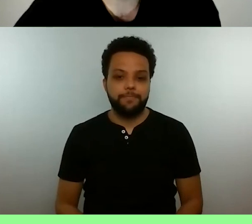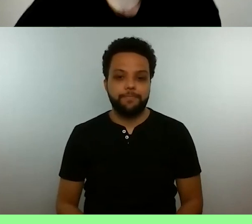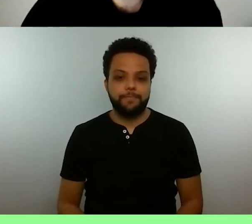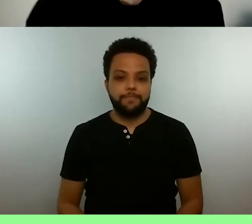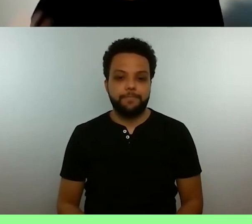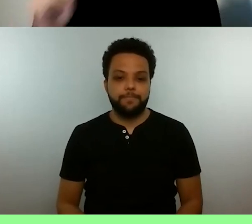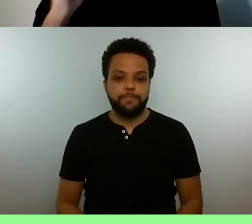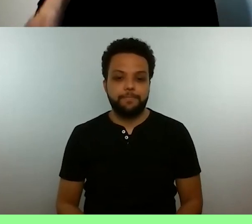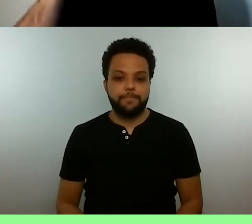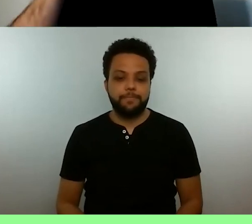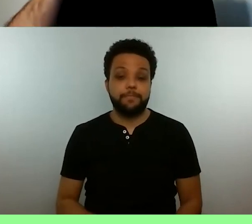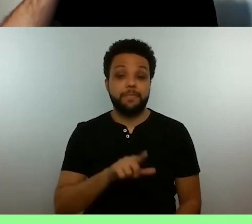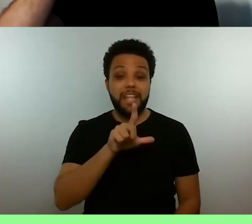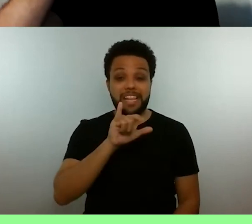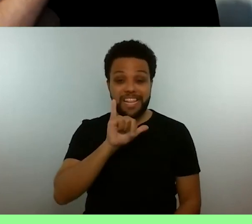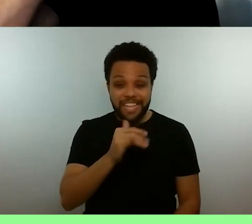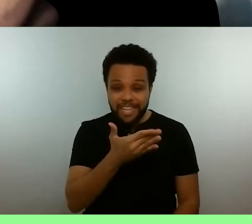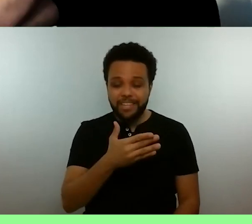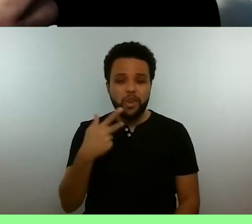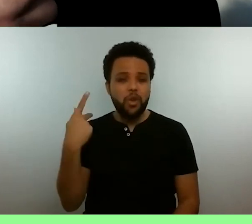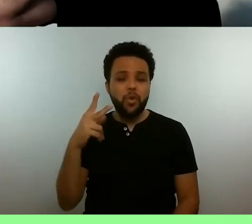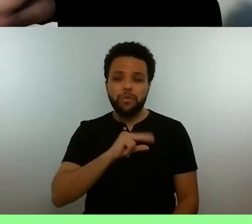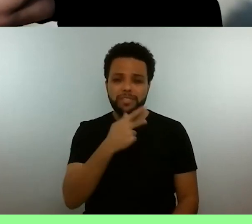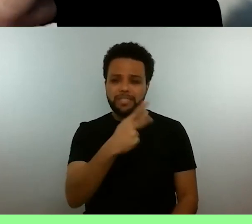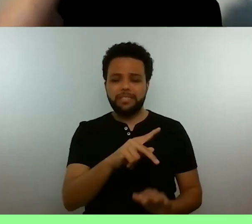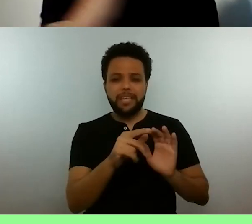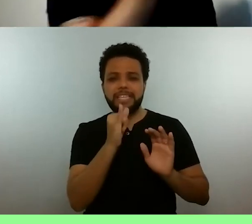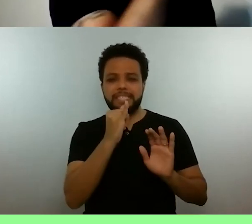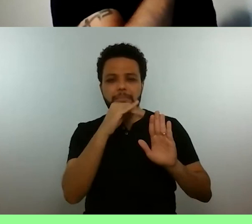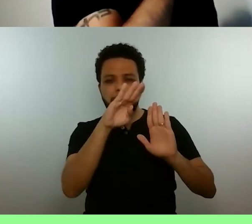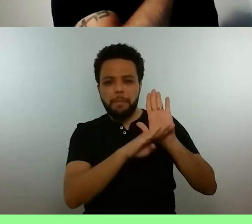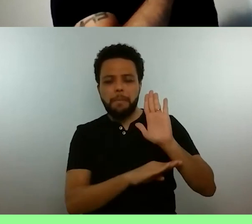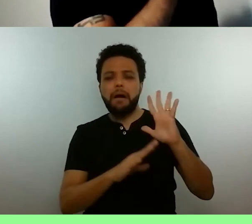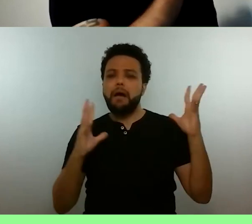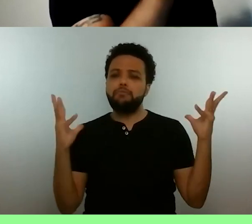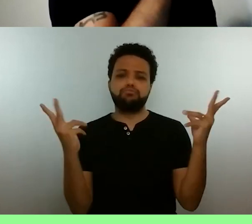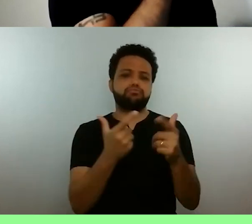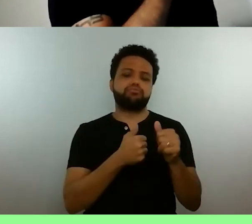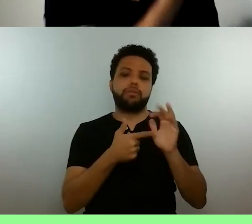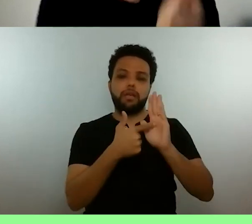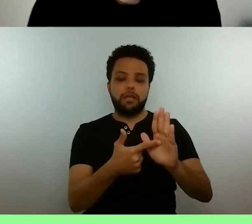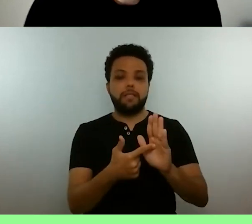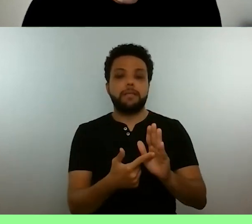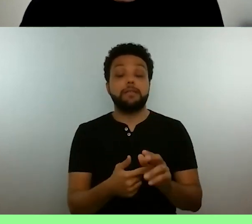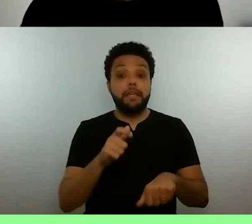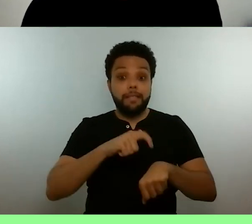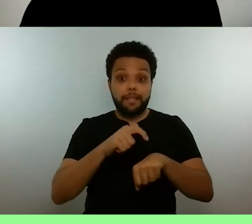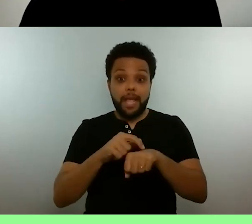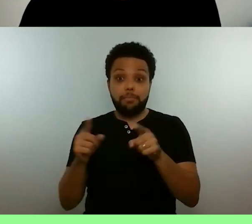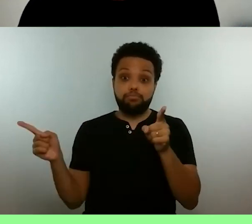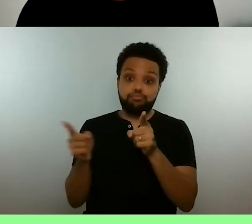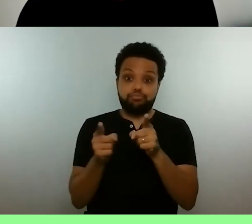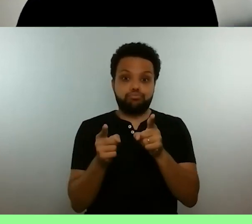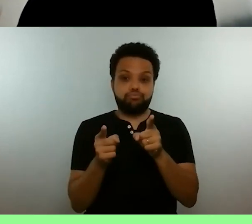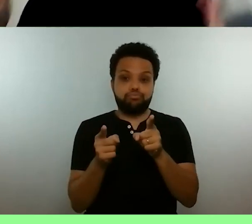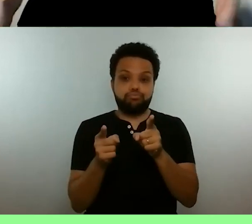Eli, que exemplos fantásticos esses que você trouxe assim nesse tempo tão compacto que a gente tem aqui desse